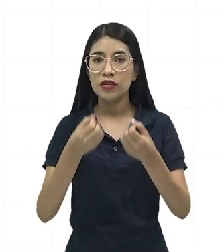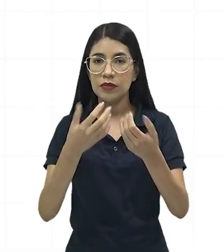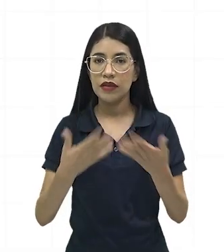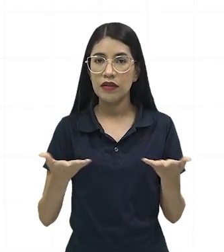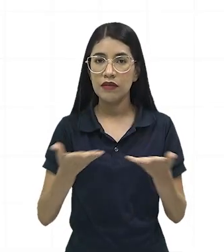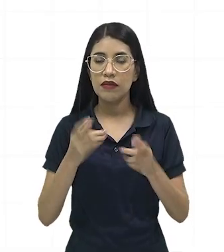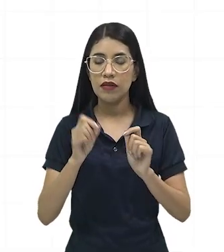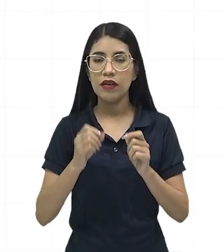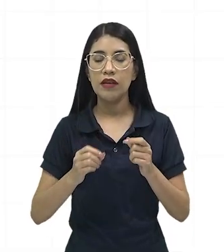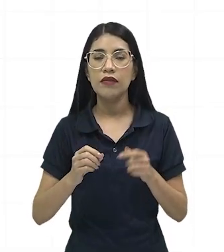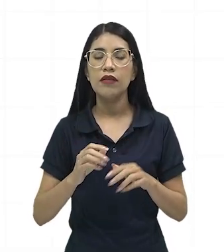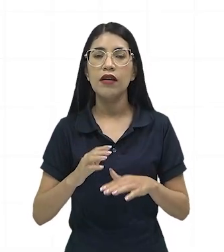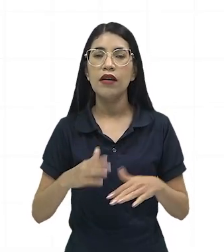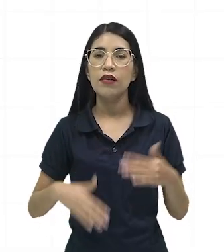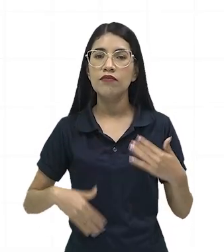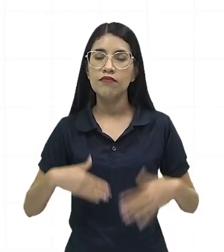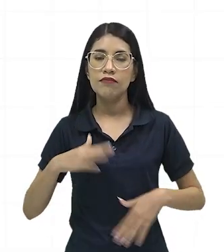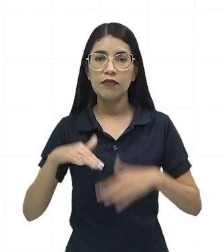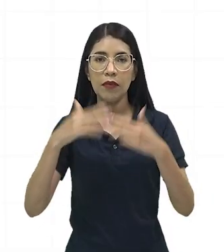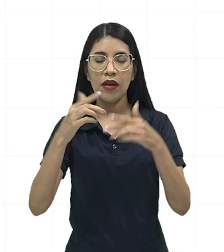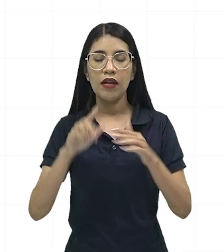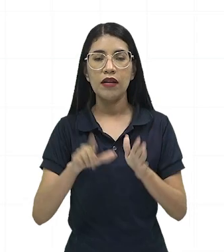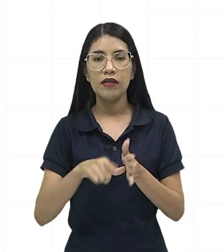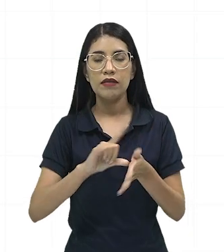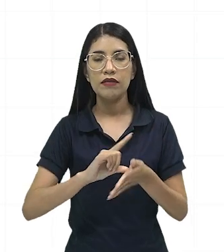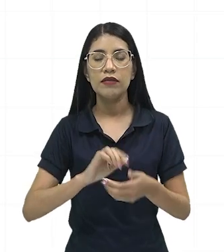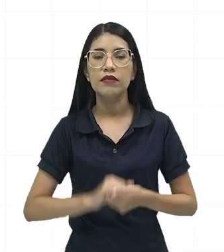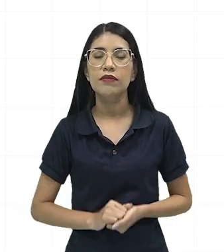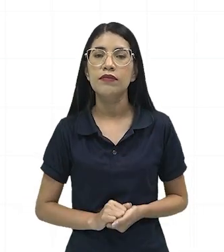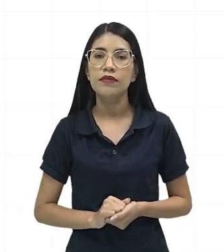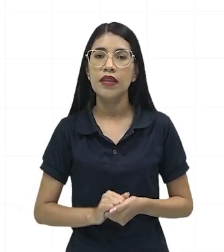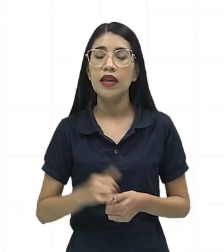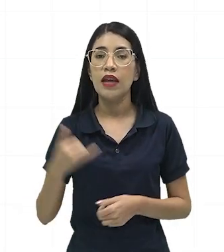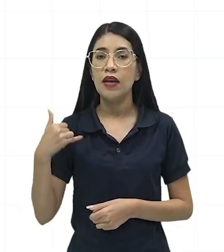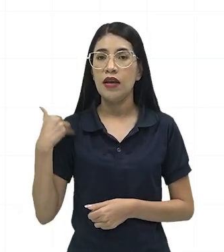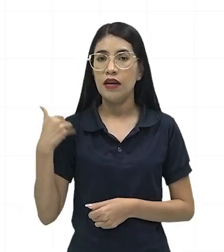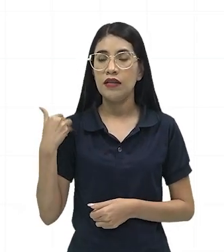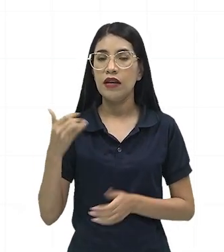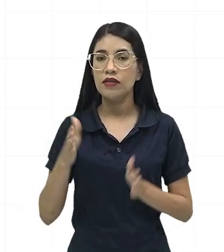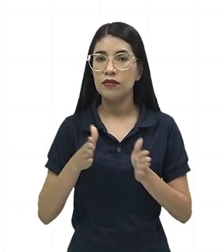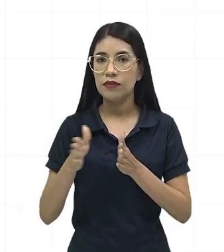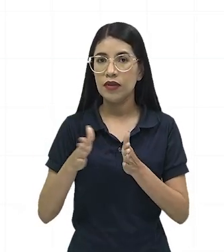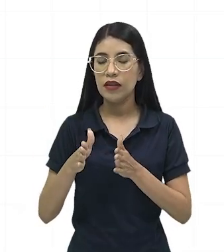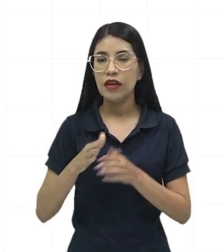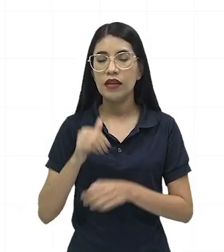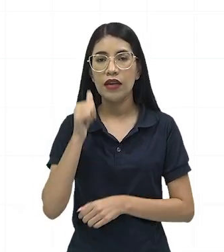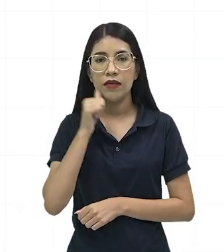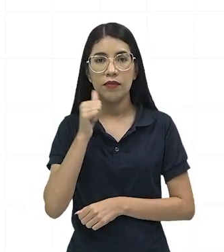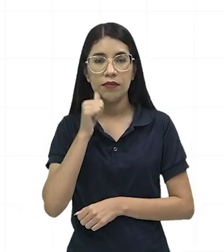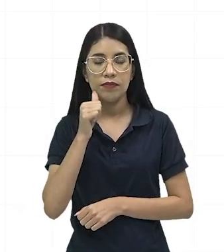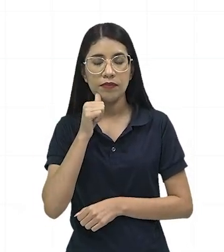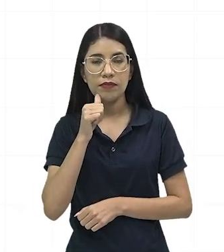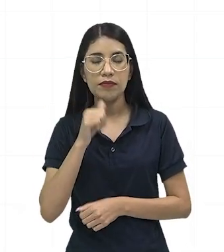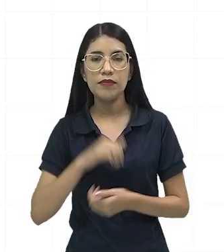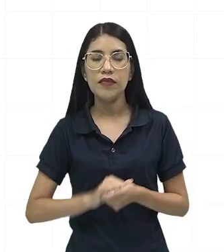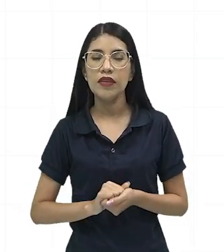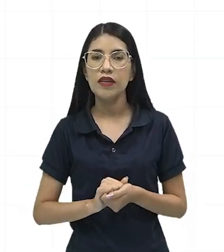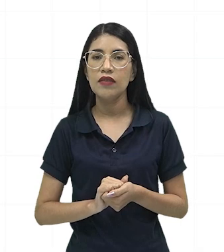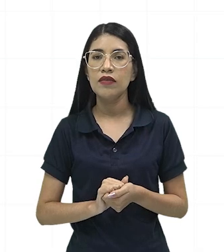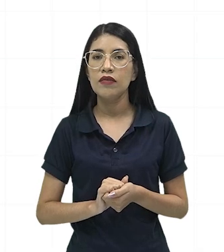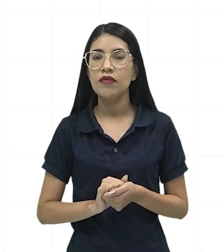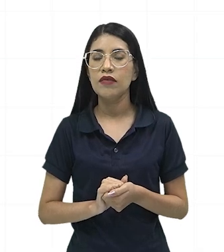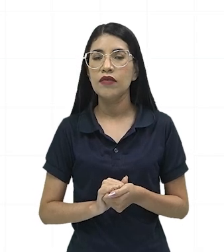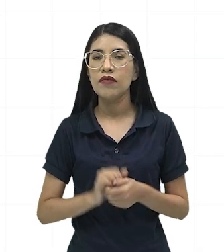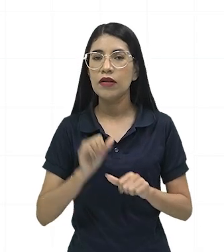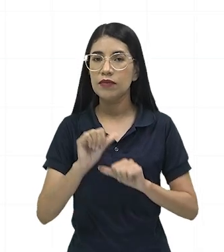falar agora da puberdade precoce. A idade em que as meninas passam pela puberdade vem caindo ao